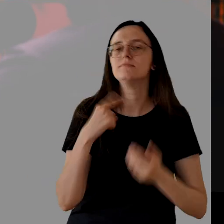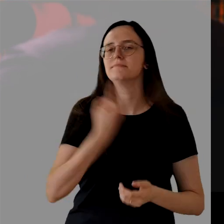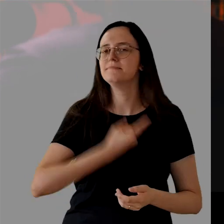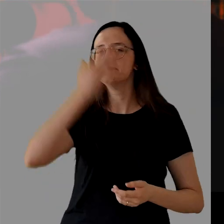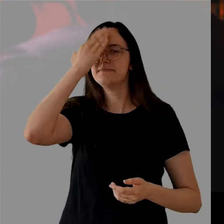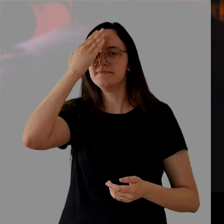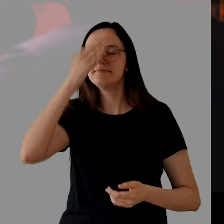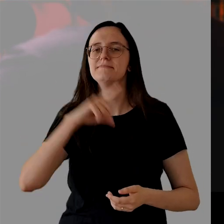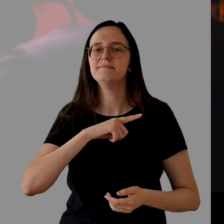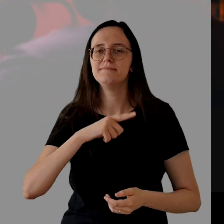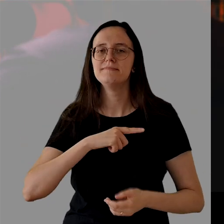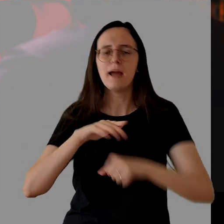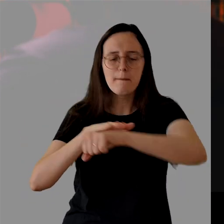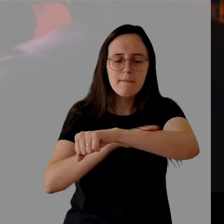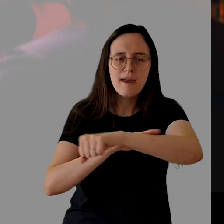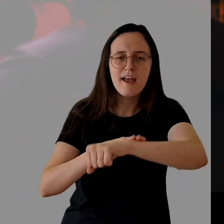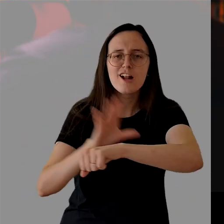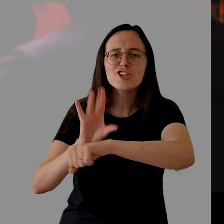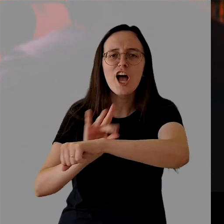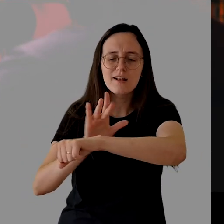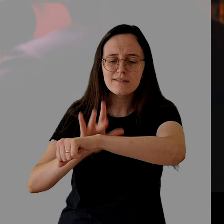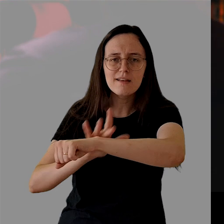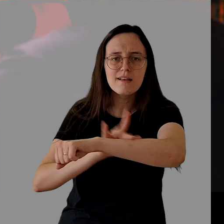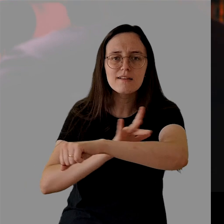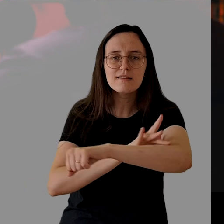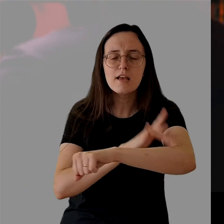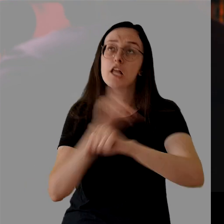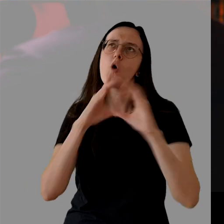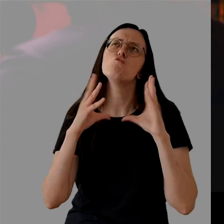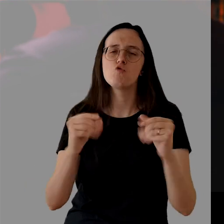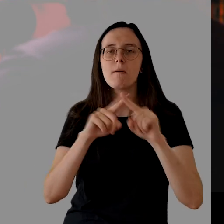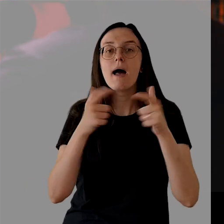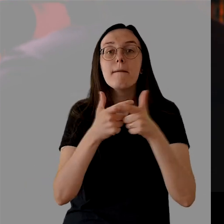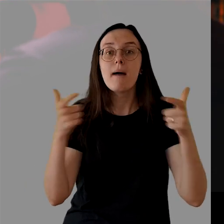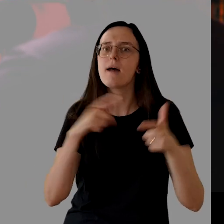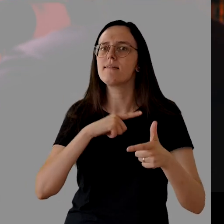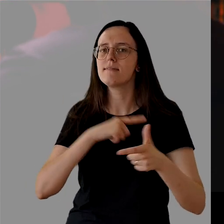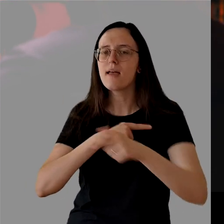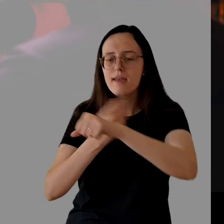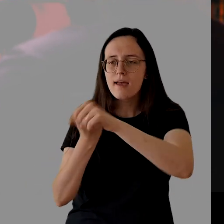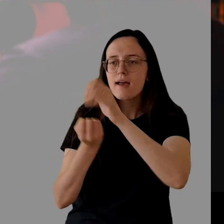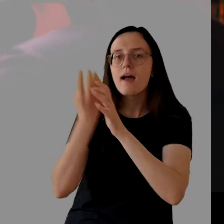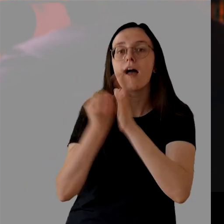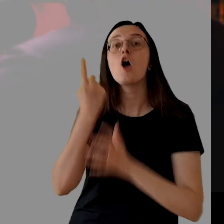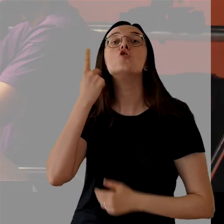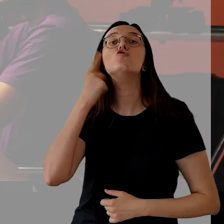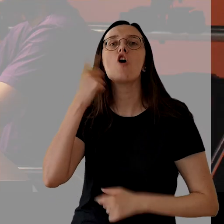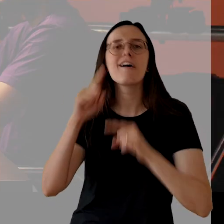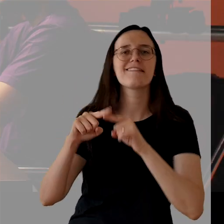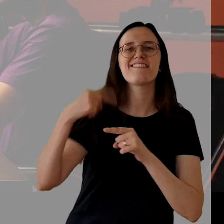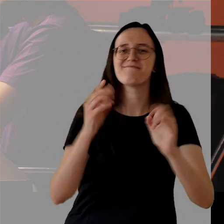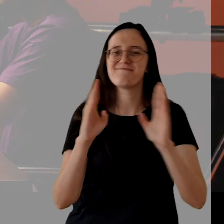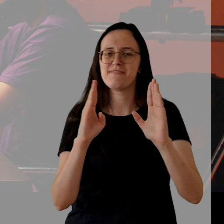toques, né, até de pele, todas essas coisas são todos recriados, não todos, né, mas uma boa parte são recriados ali na pós.